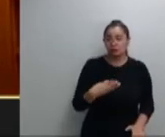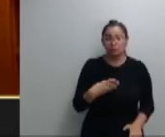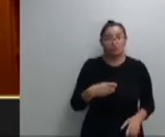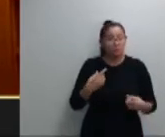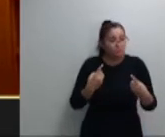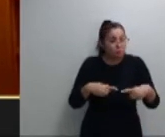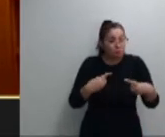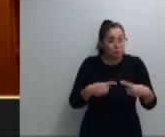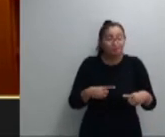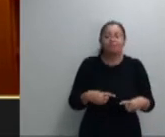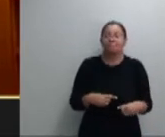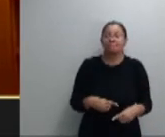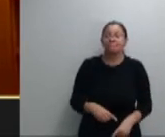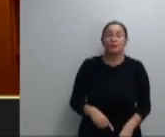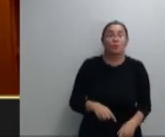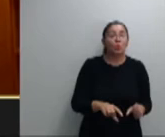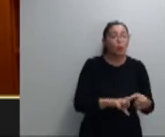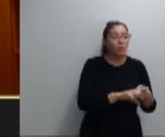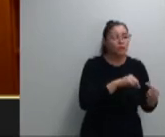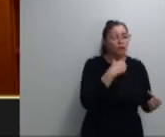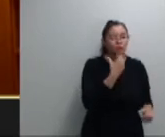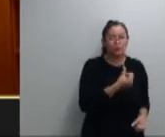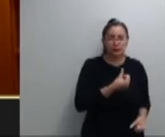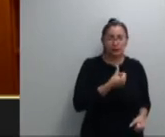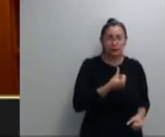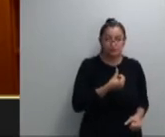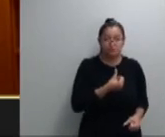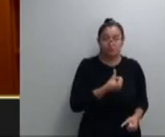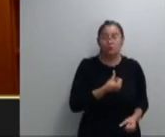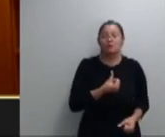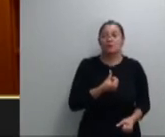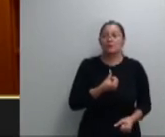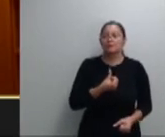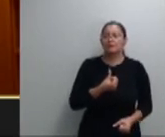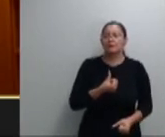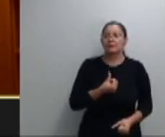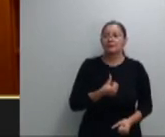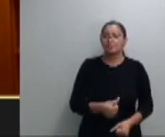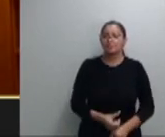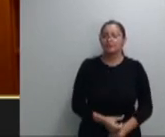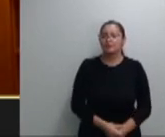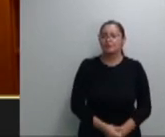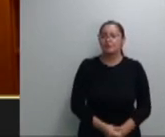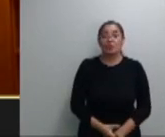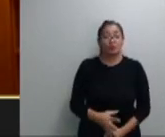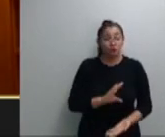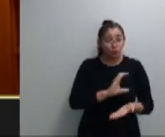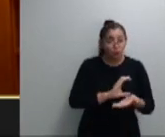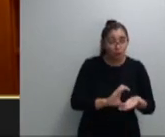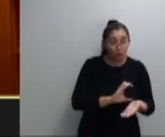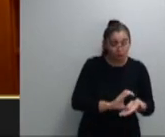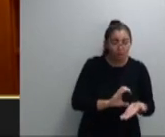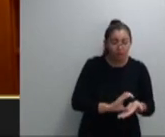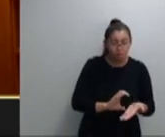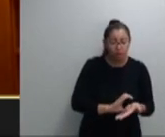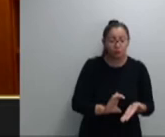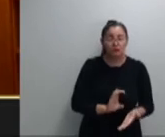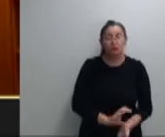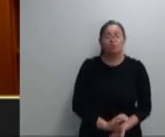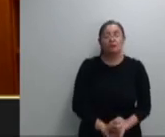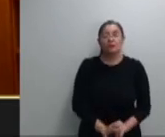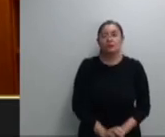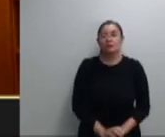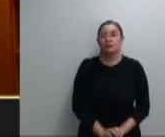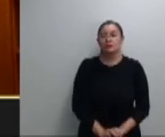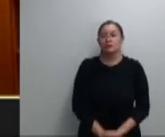artigo 6º, ele autoriza, o artigo 3º, inciso 6º, autoriza o crédito de piscofins sobre a aquisição de máquinas,